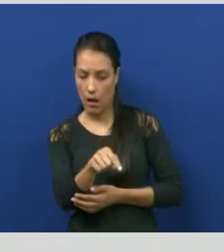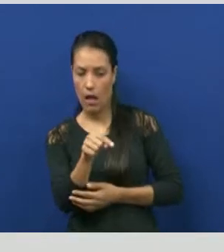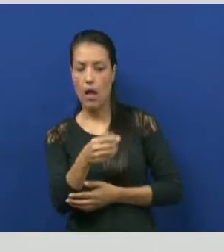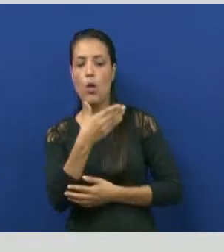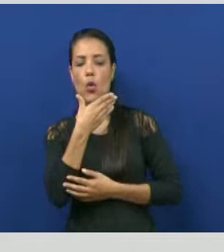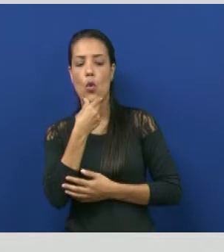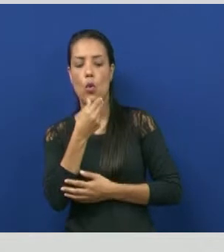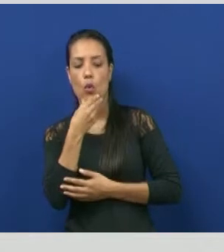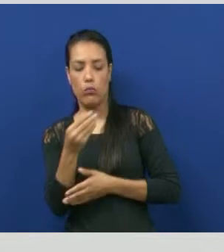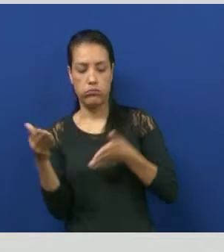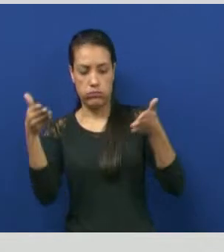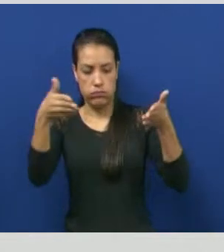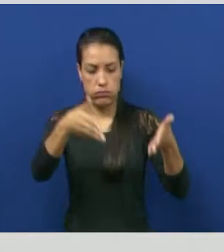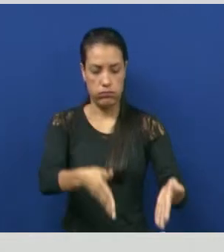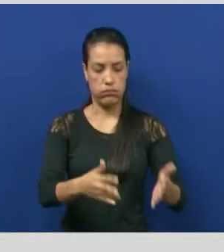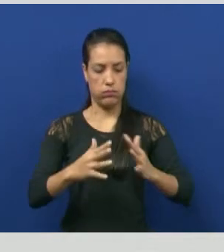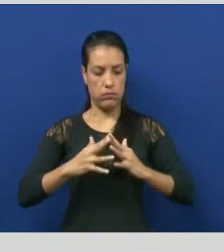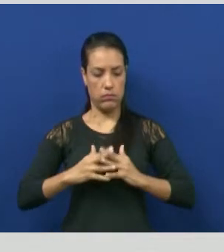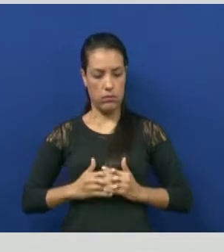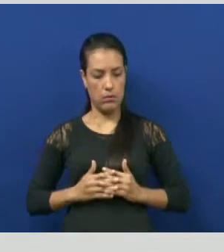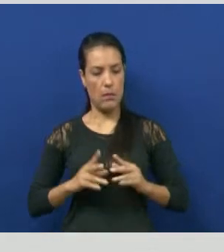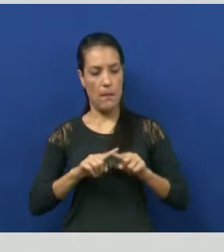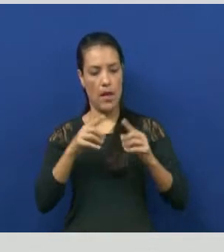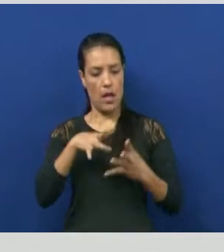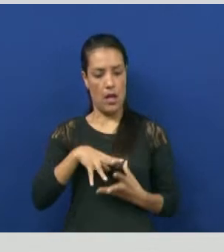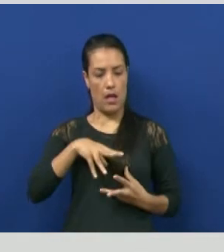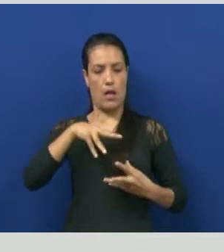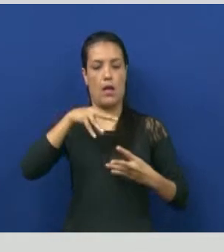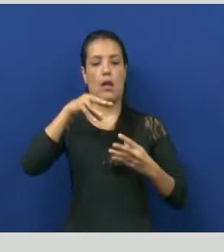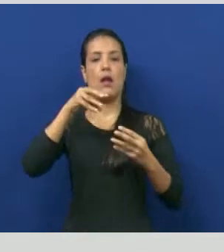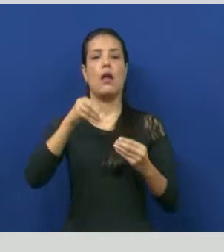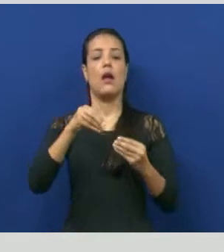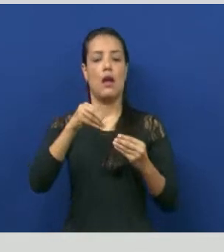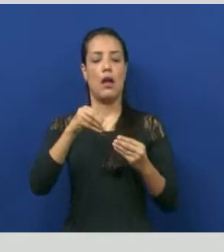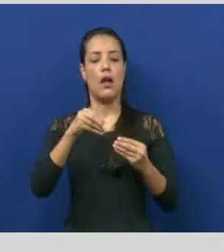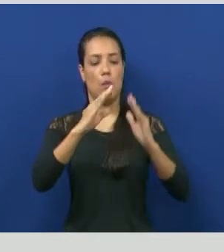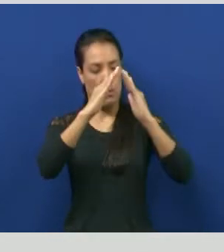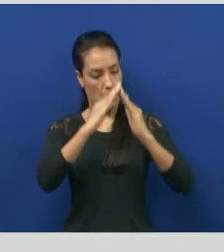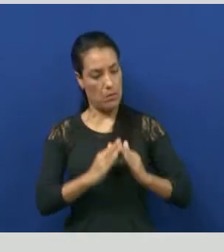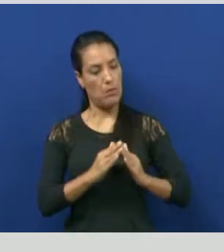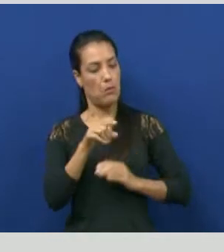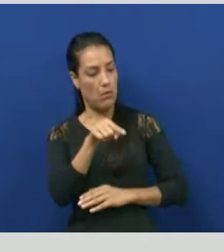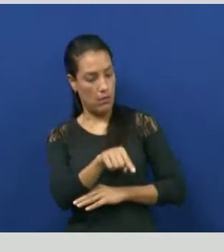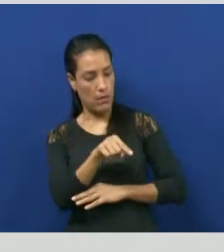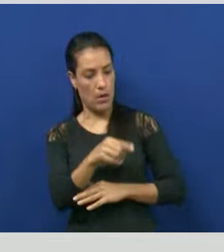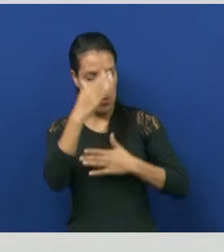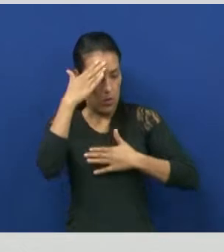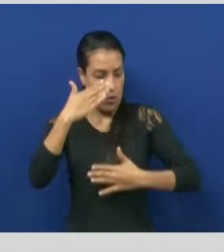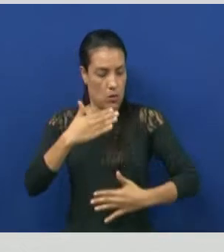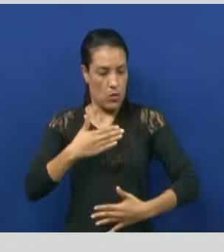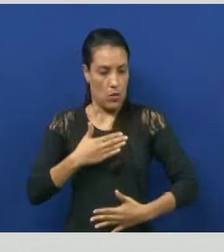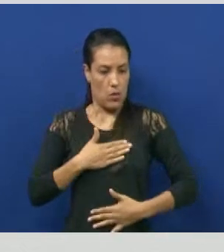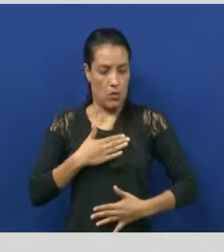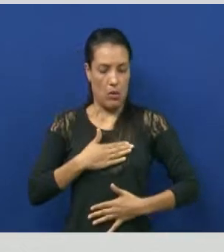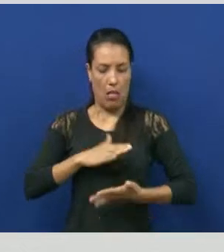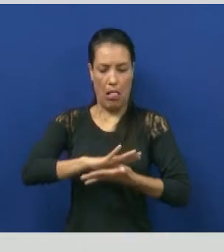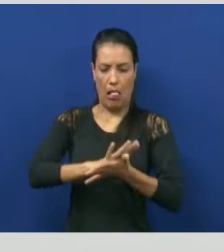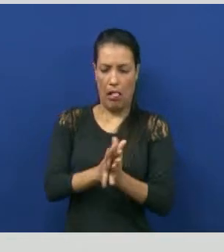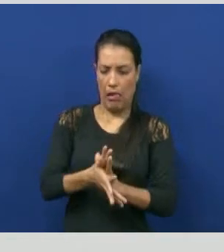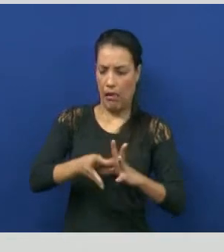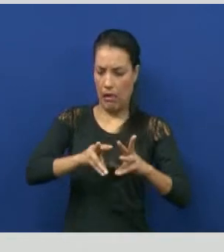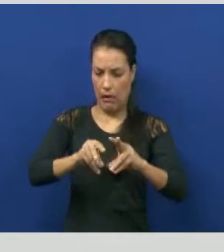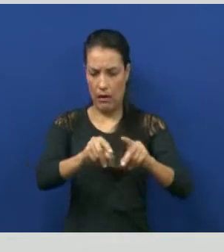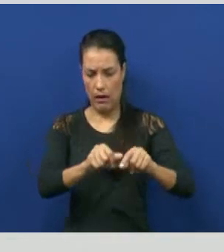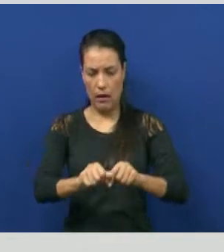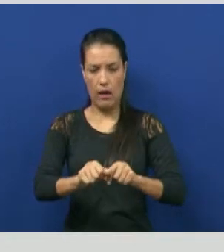Joaquim Paulista, mas é a alma dele só que mora aí. O corpo mesmo, esse anda espatifado aí